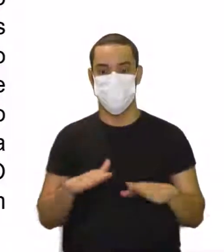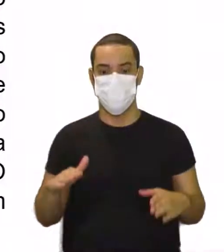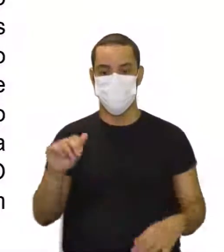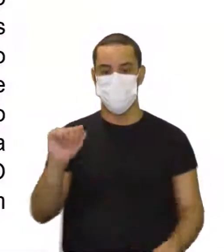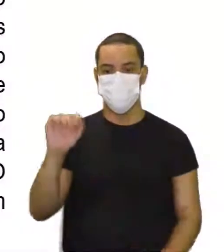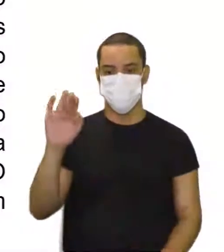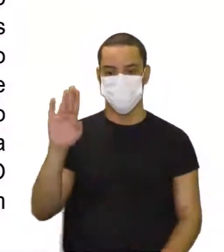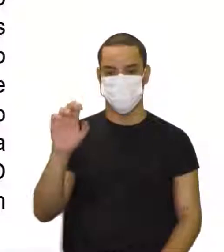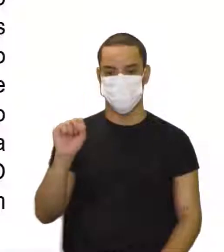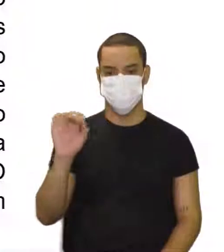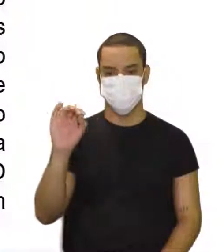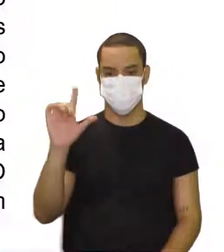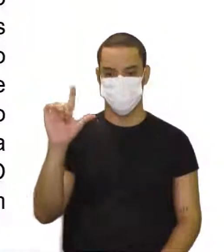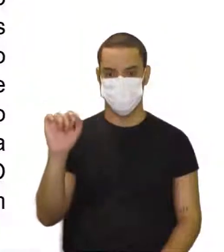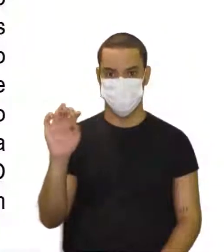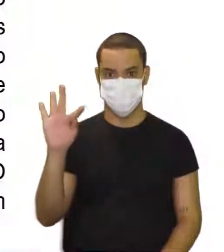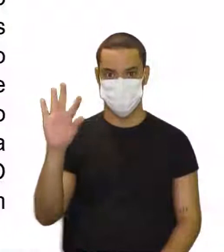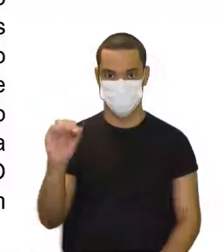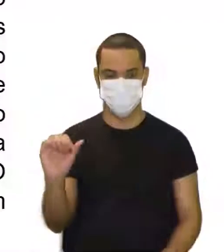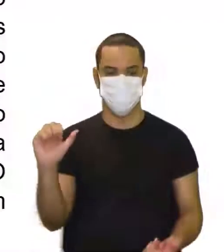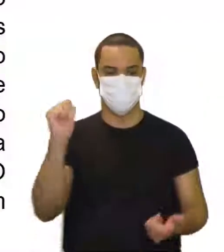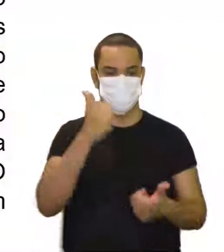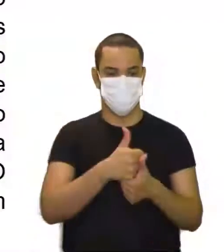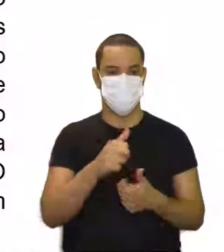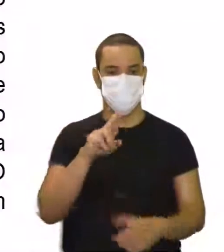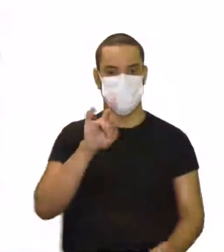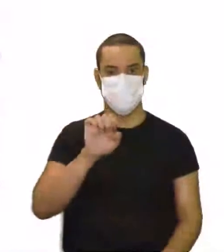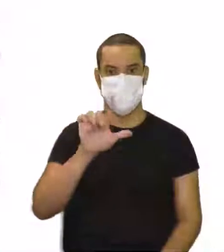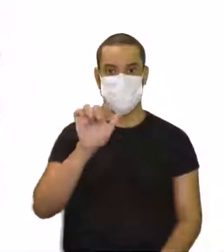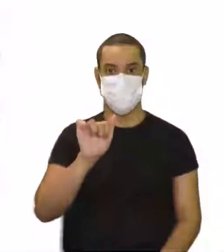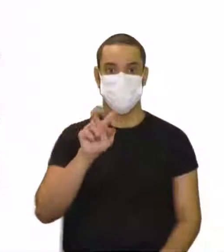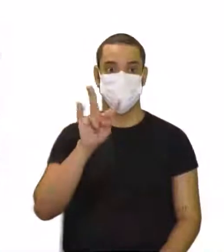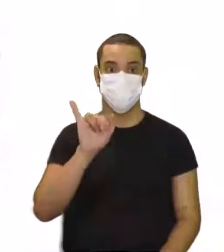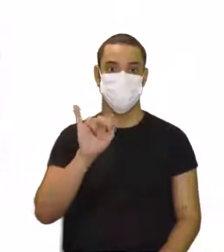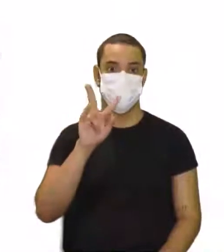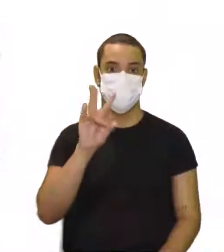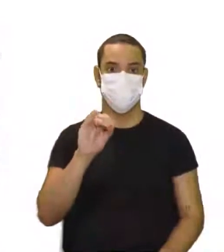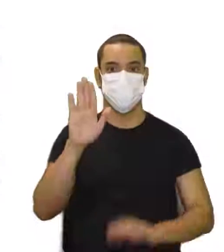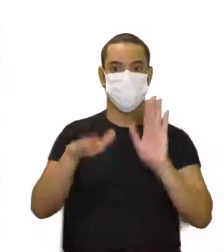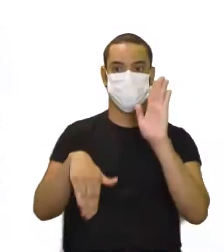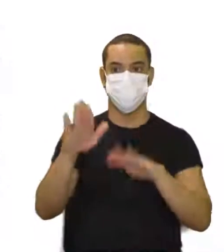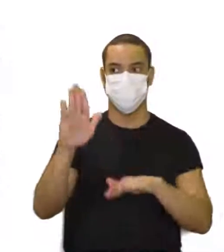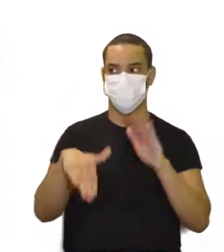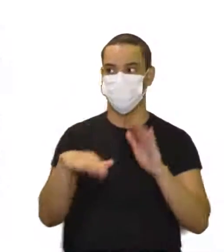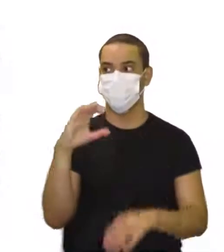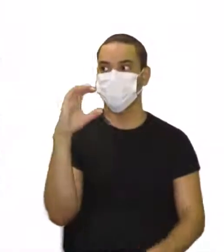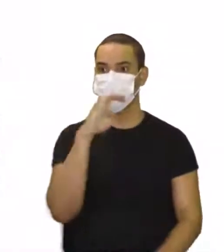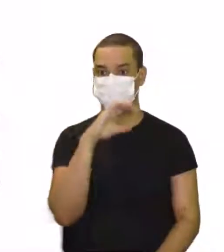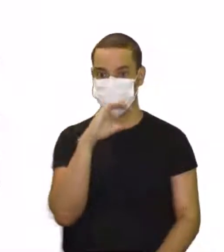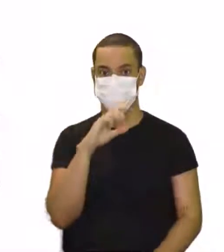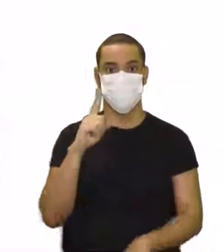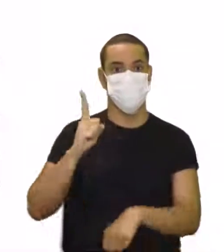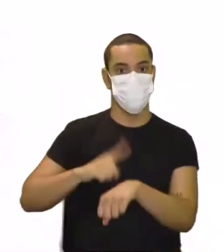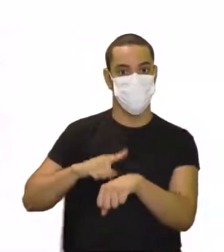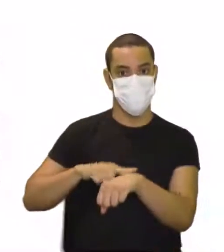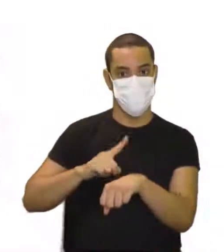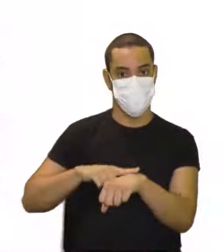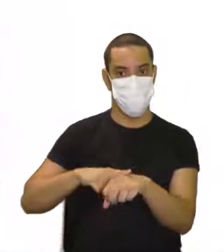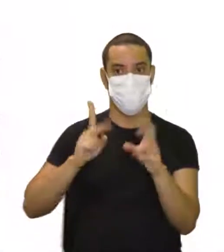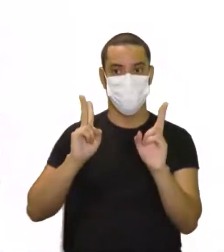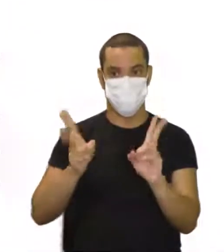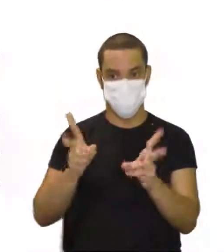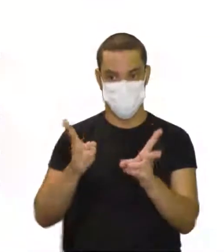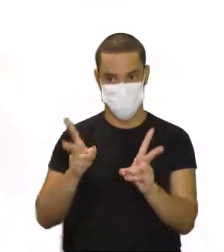ser relativos, dependendo de quem? Da velocidade. O tempo medido entre o